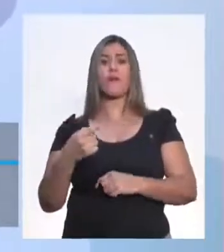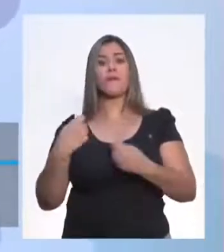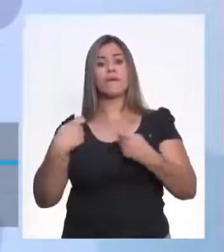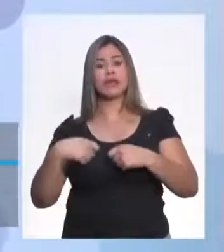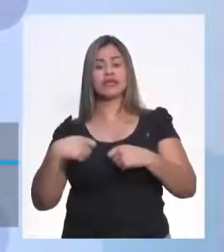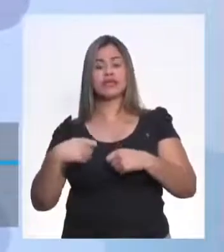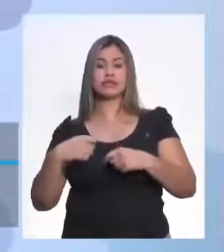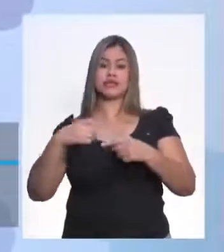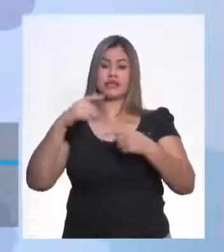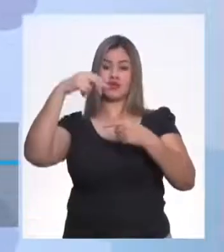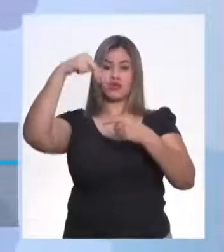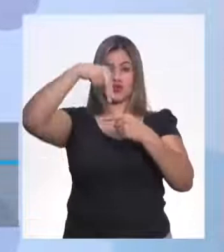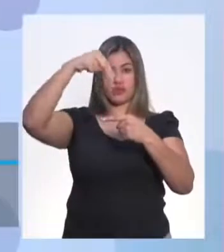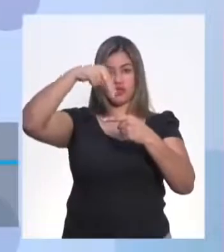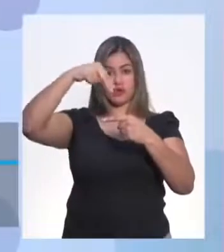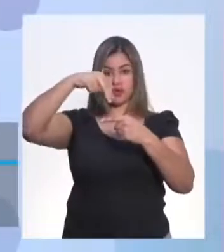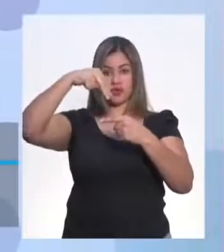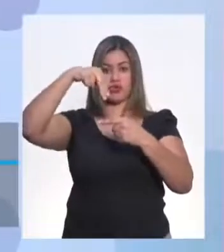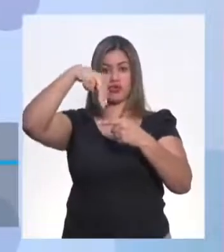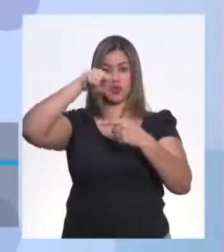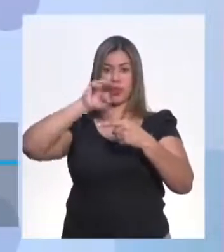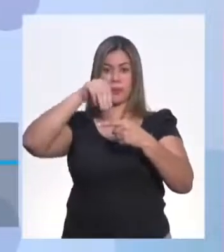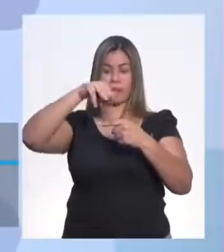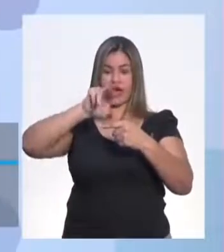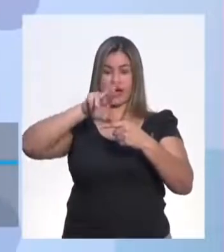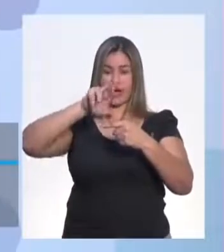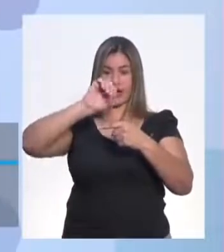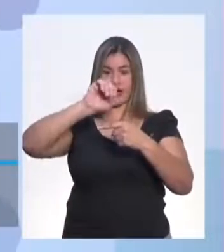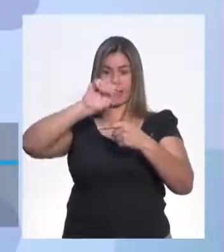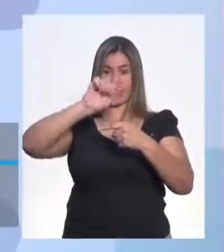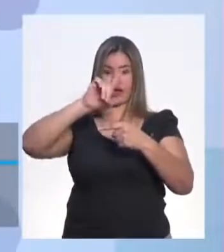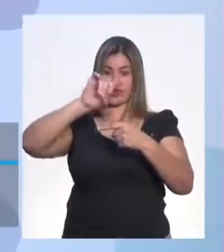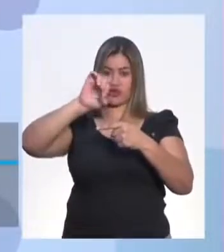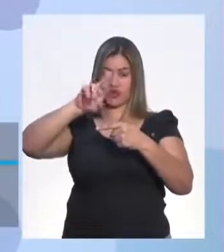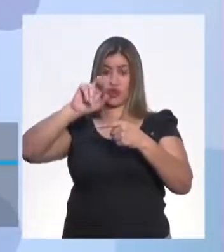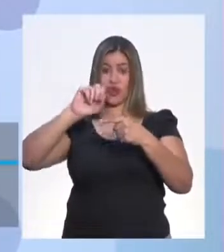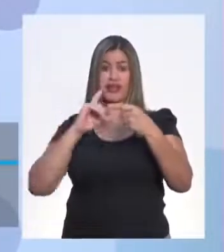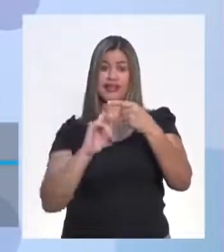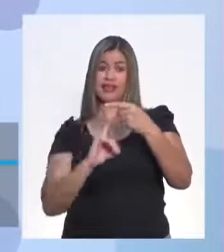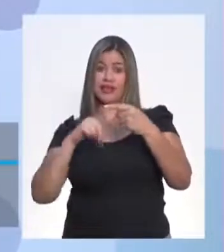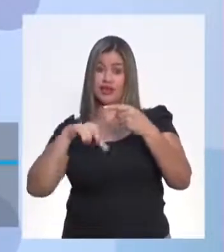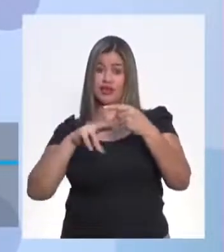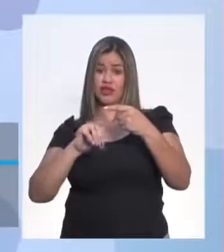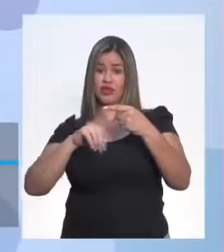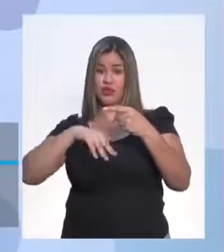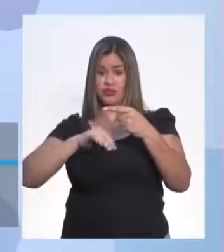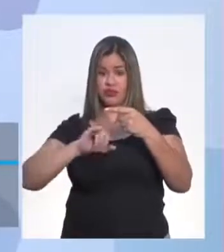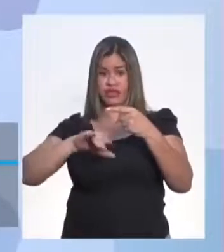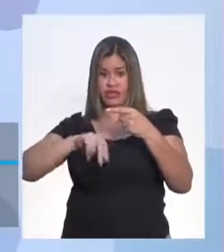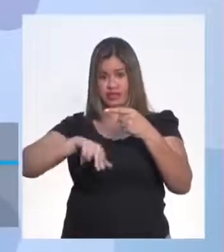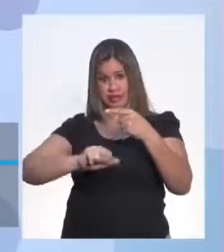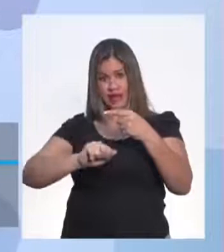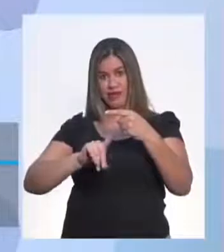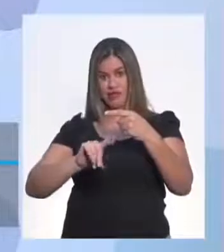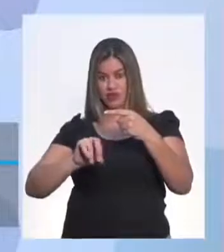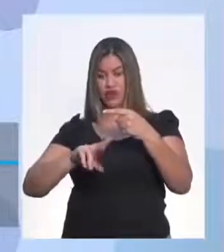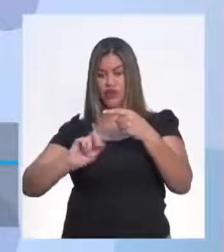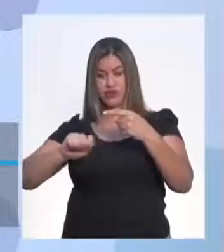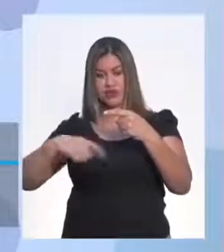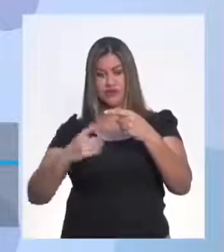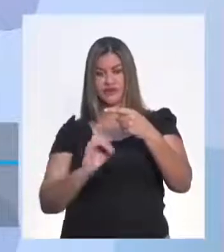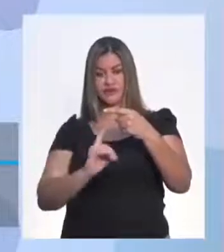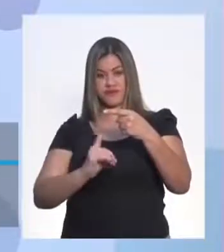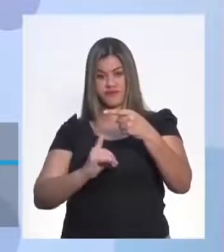pelo denominador, correto? Muito bem. E se a gente tiver ao contrário? Eu tenho o decimal exato e